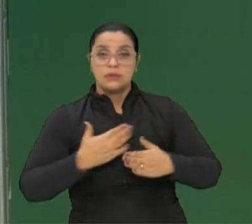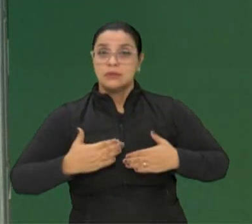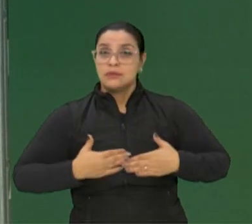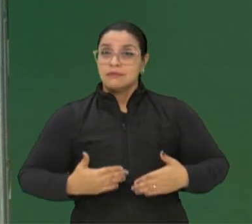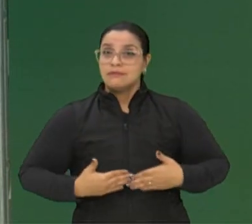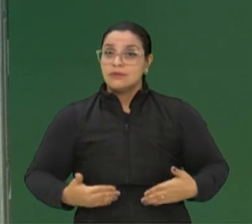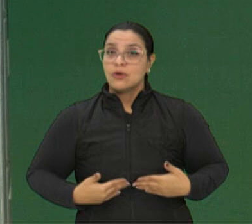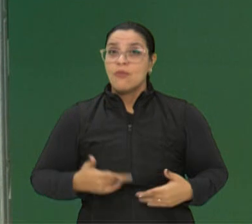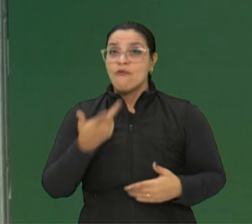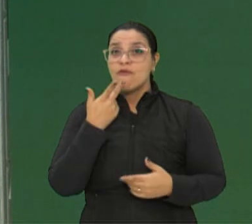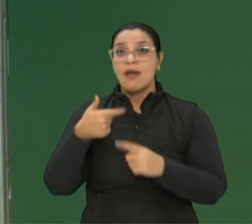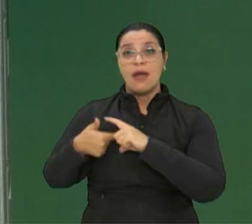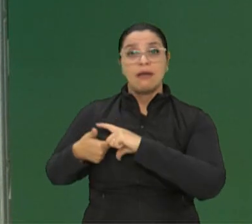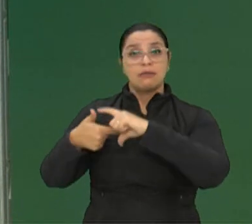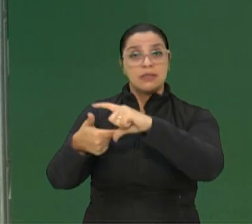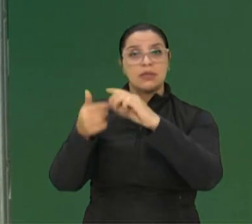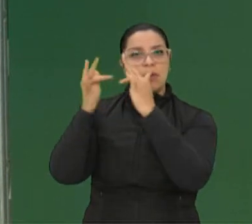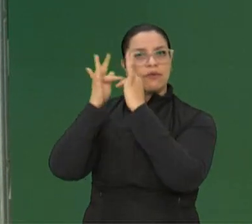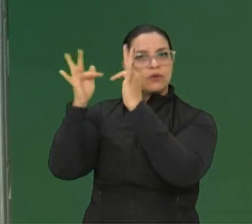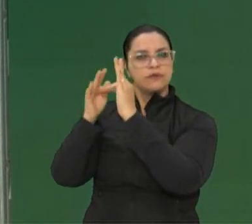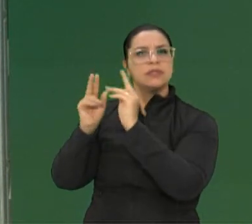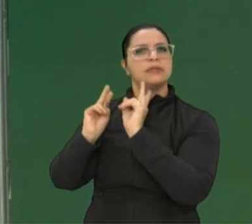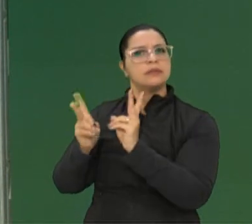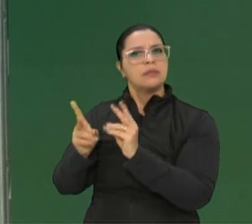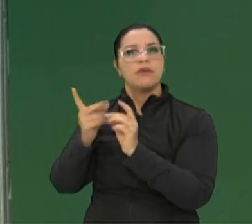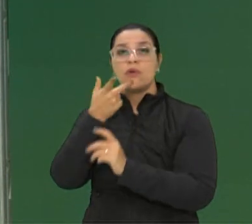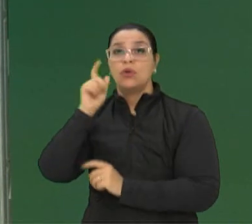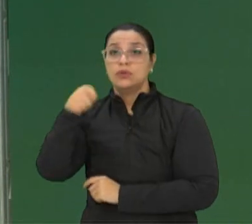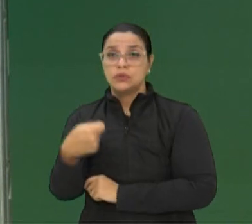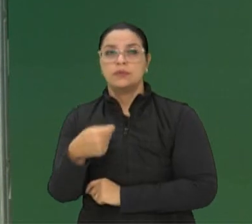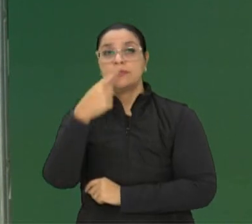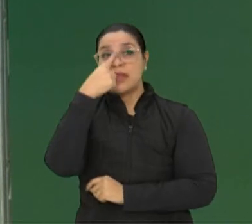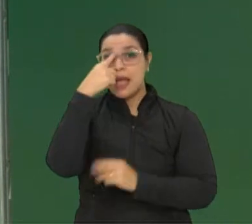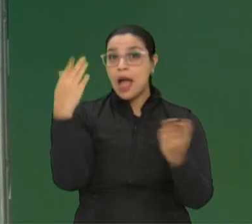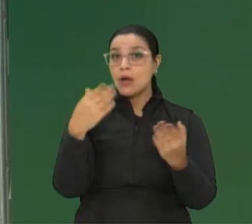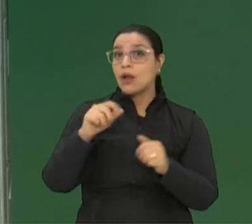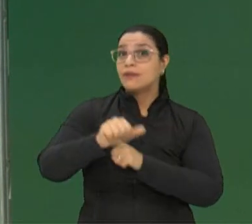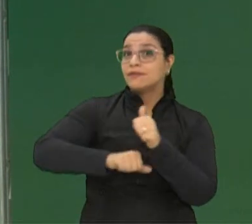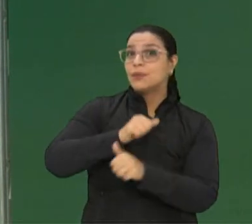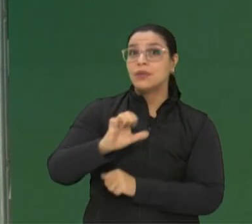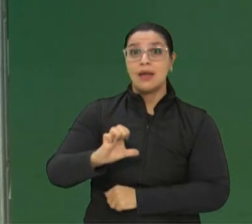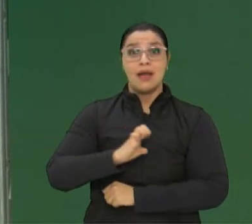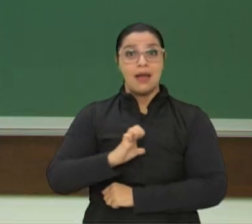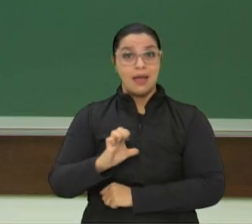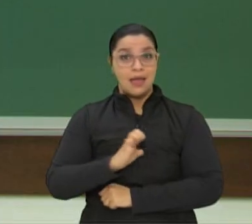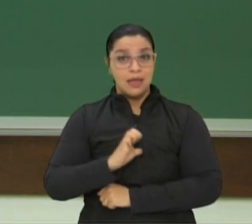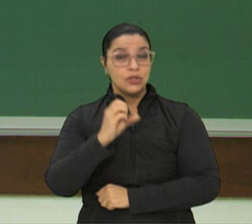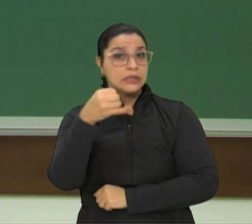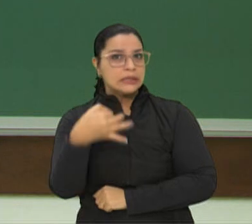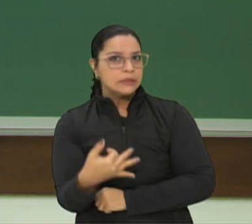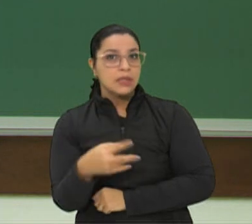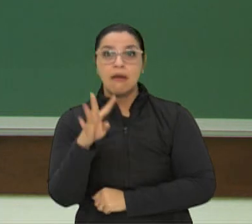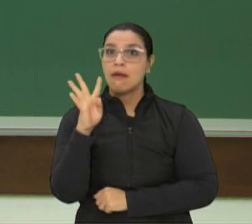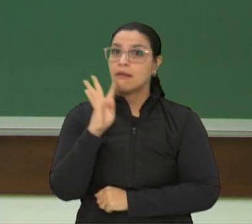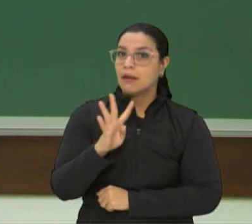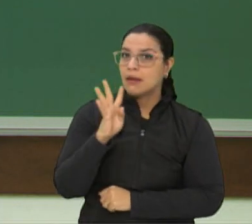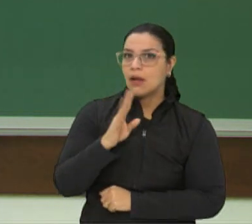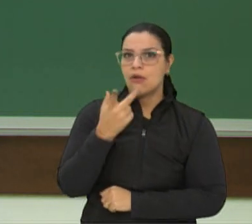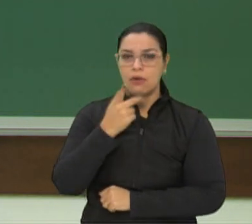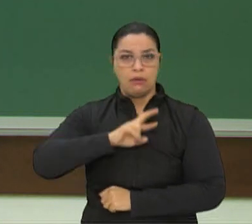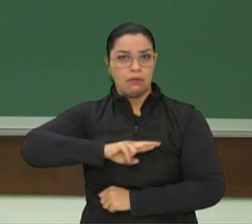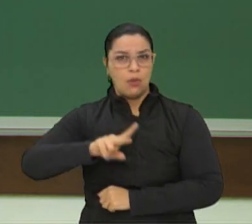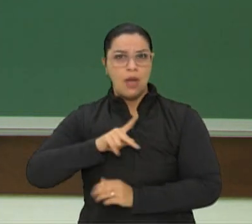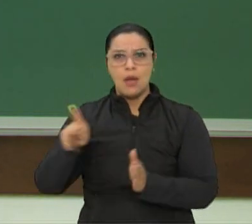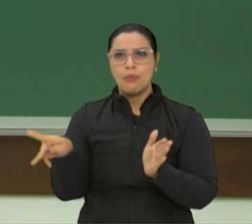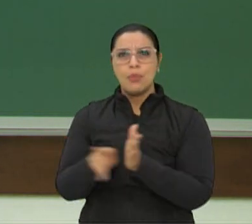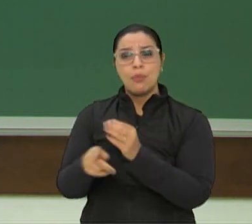Foi isso que a tradição filosófica defendeu. O Hume vai propor uma ética que, isso é bem legal, ele não vai estar